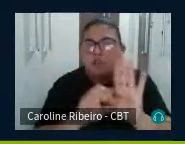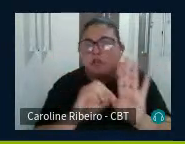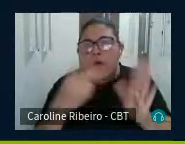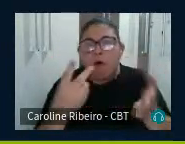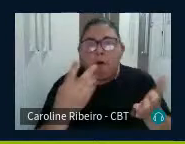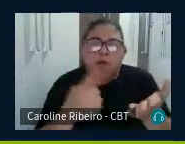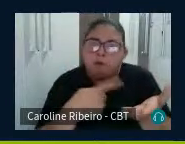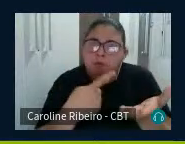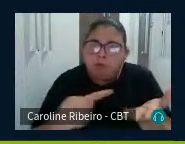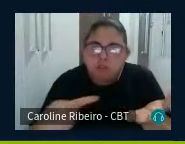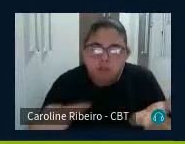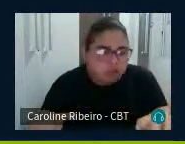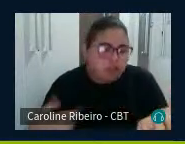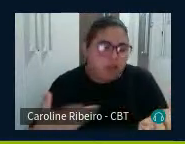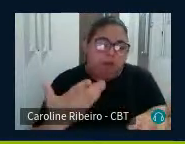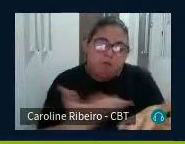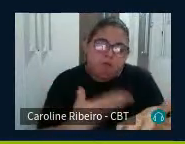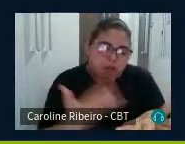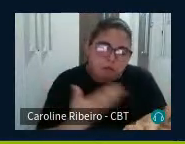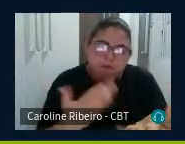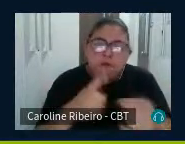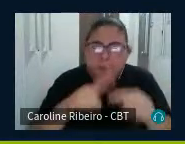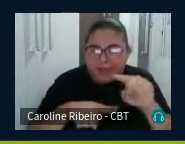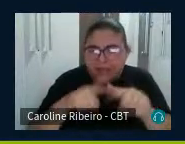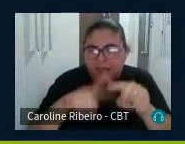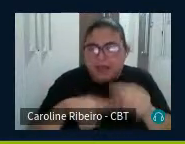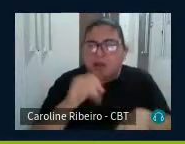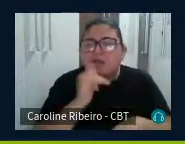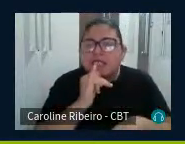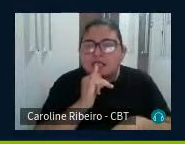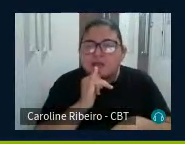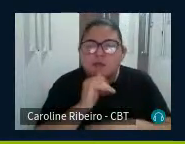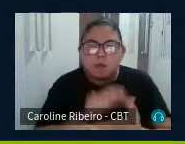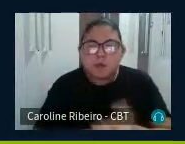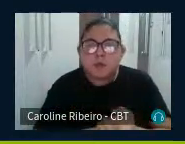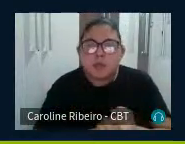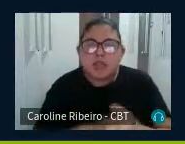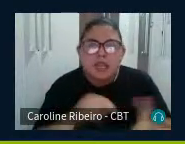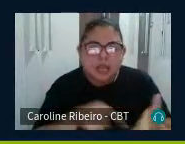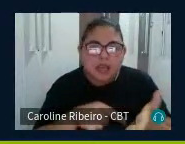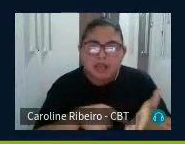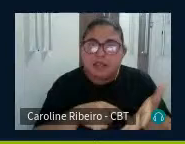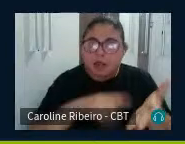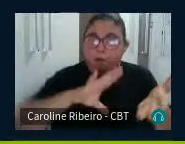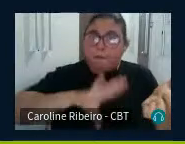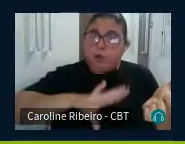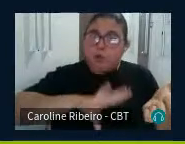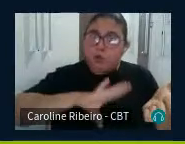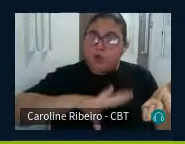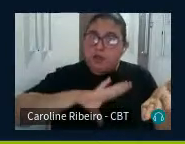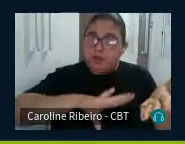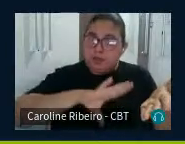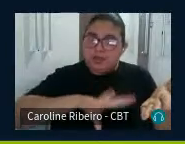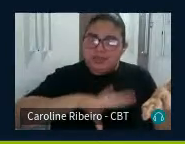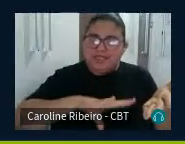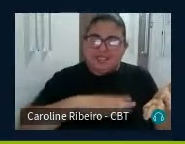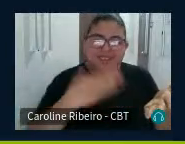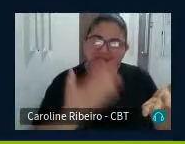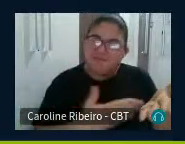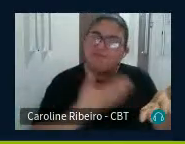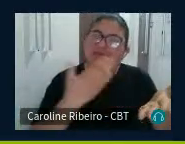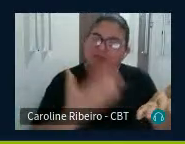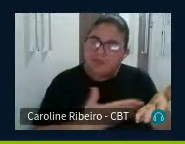apostila, um material. E ali esse texto, ele está na língua portuguesa, né? Como todos já